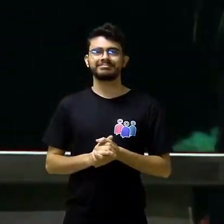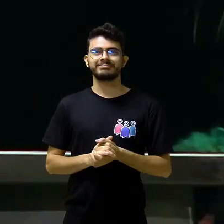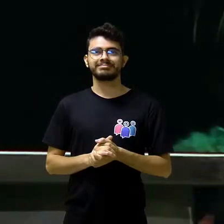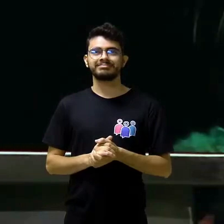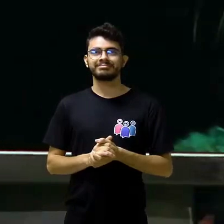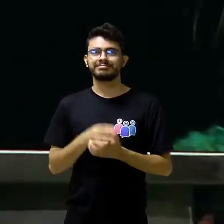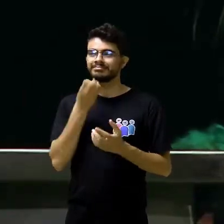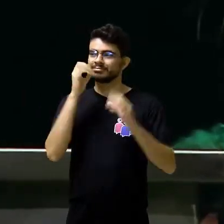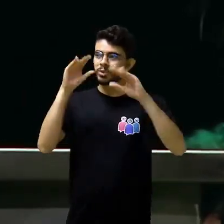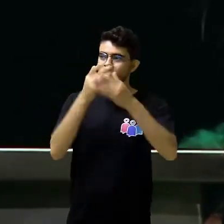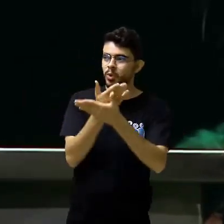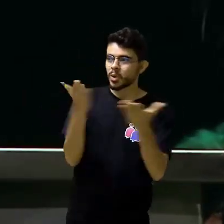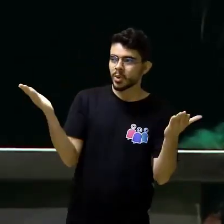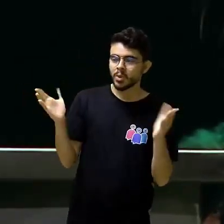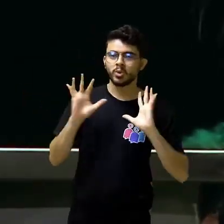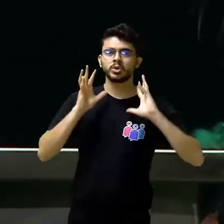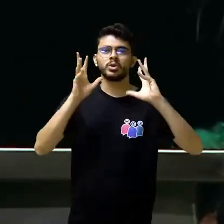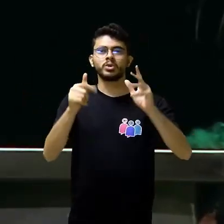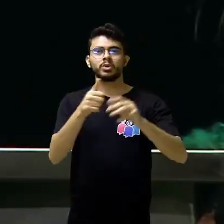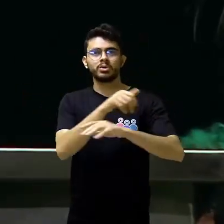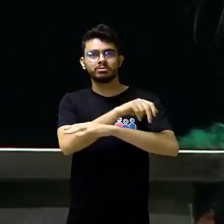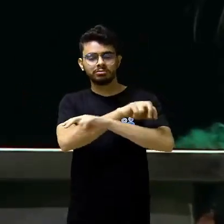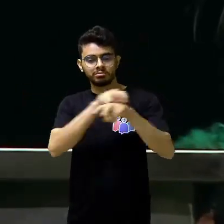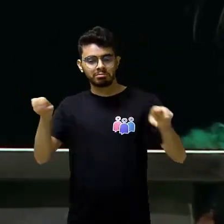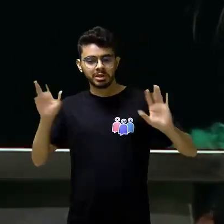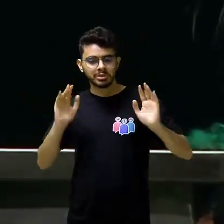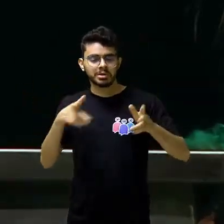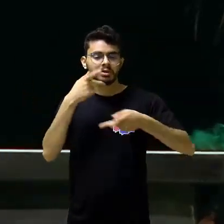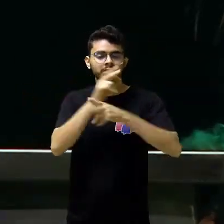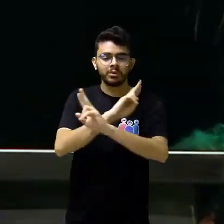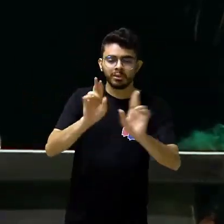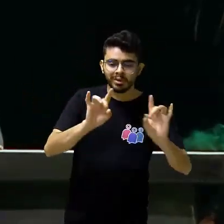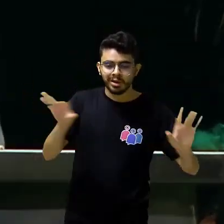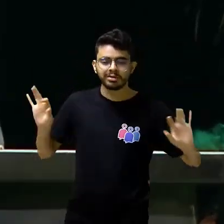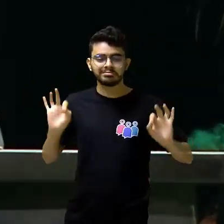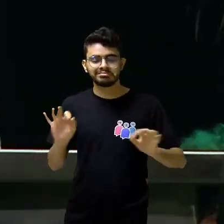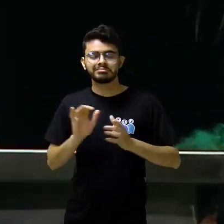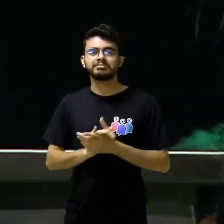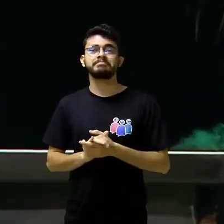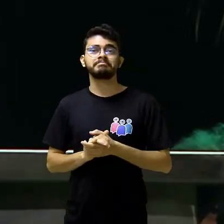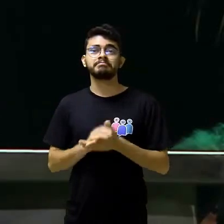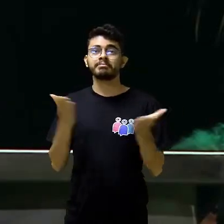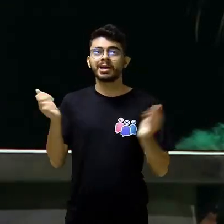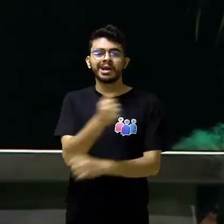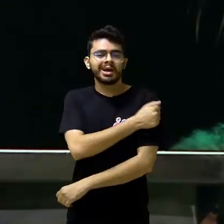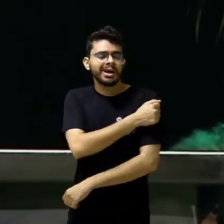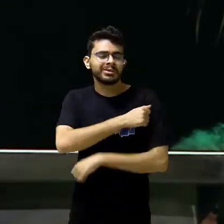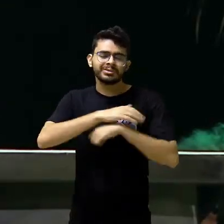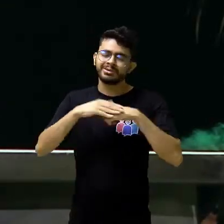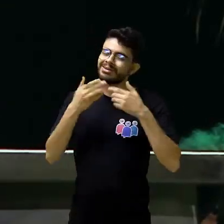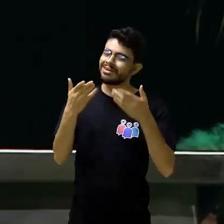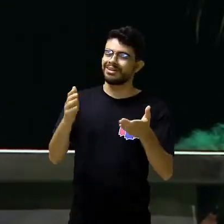Boa noite, autoridades aqui já nominadas, né? Alunas queridos,